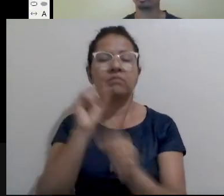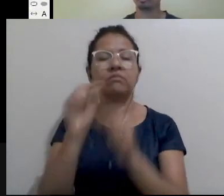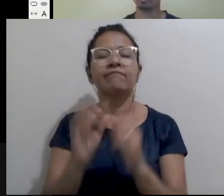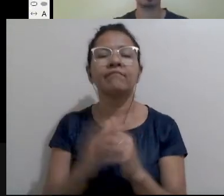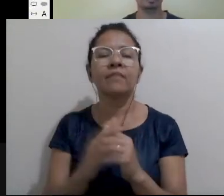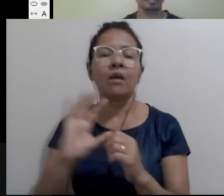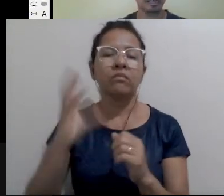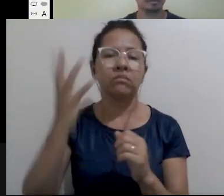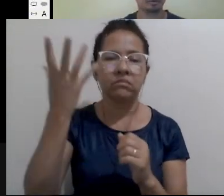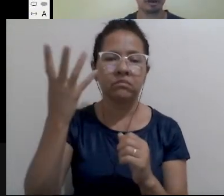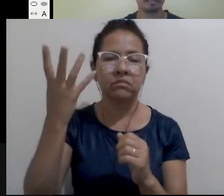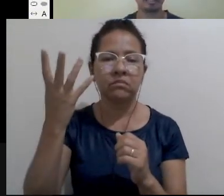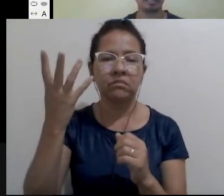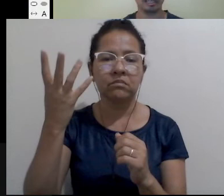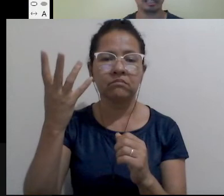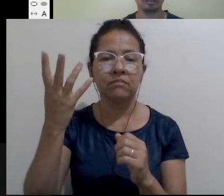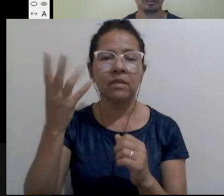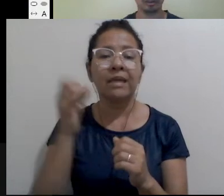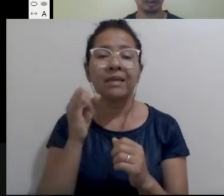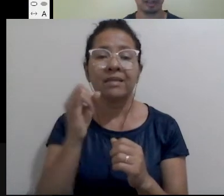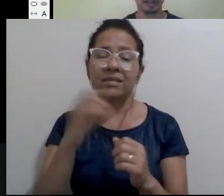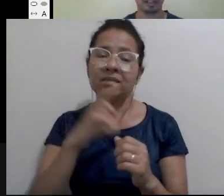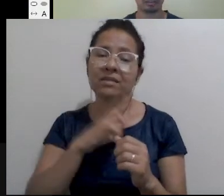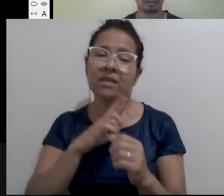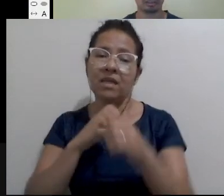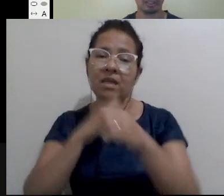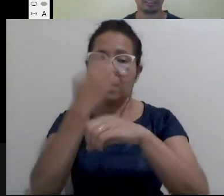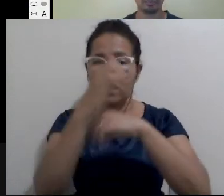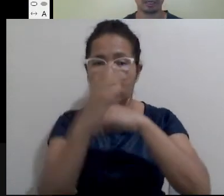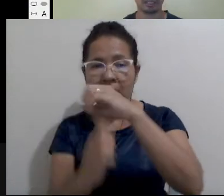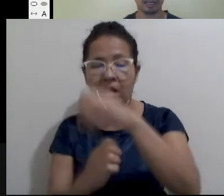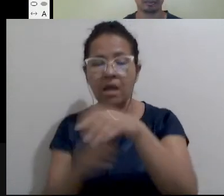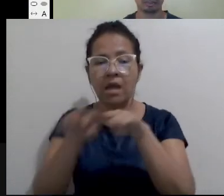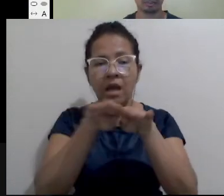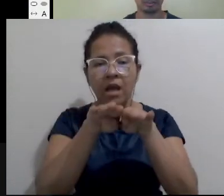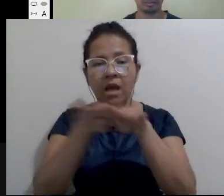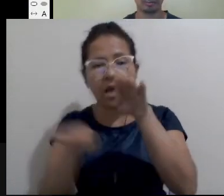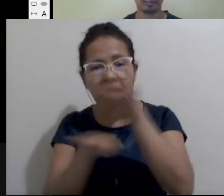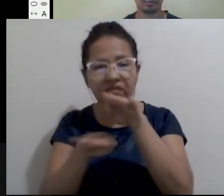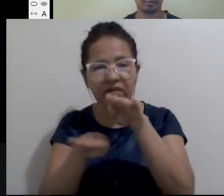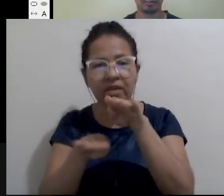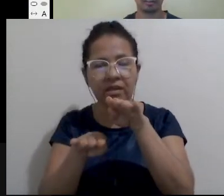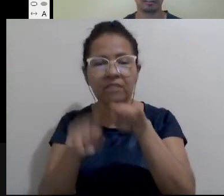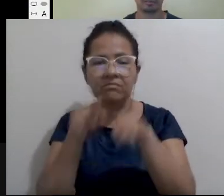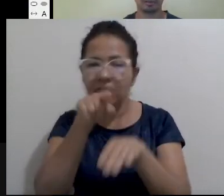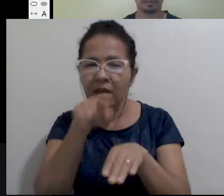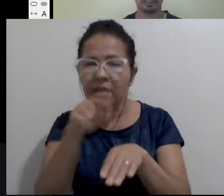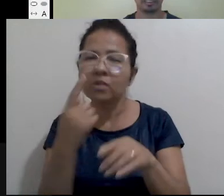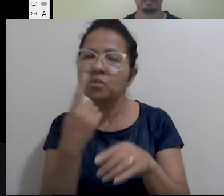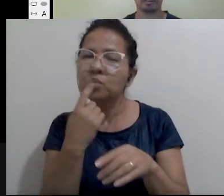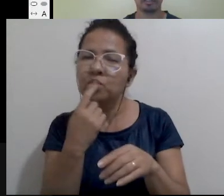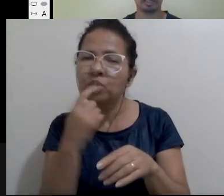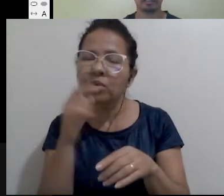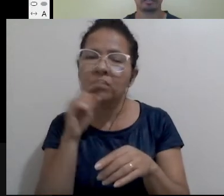com isso? Que, por mais que tenham elétrons desemparelhados aqui, ó, tá bem? A